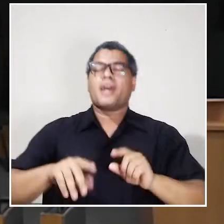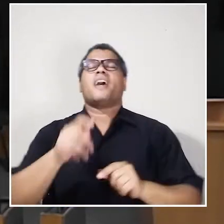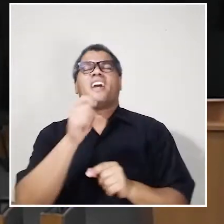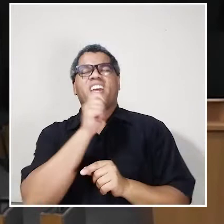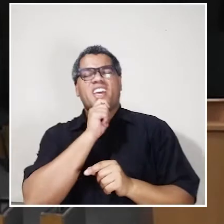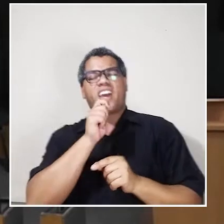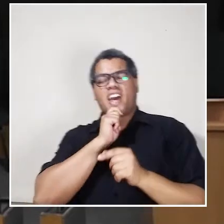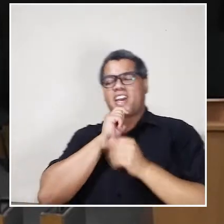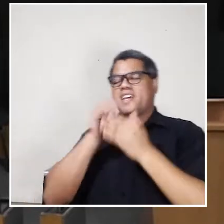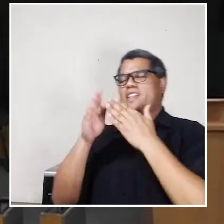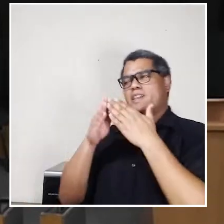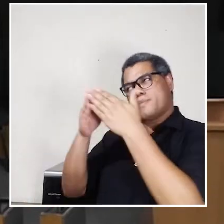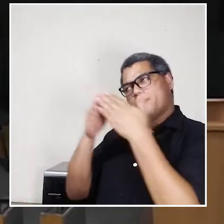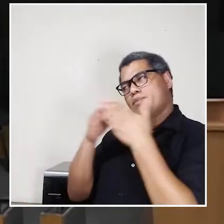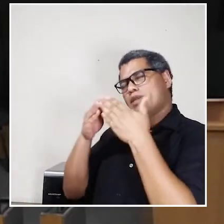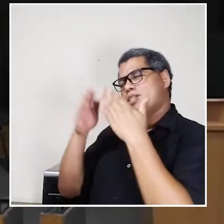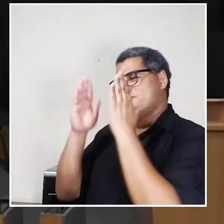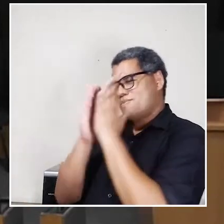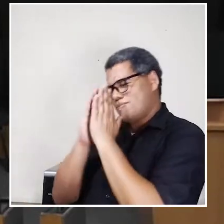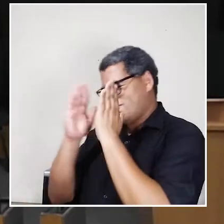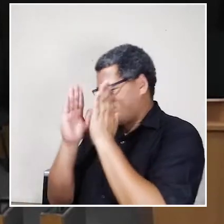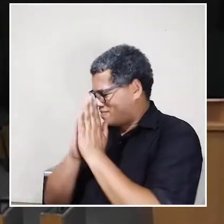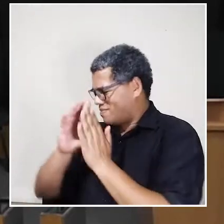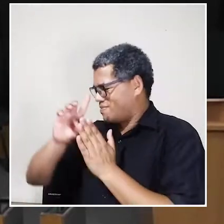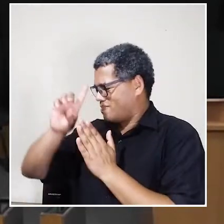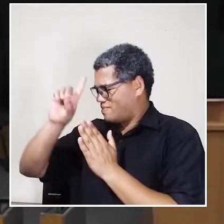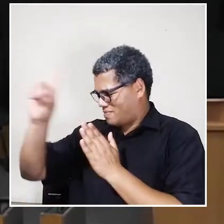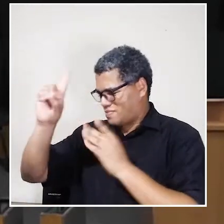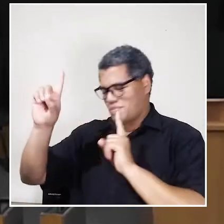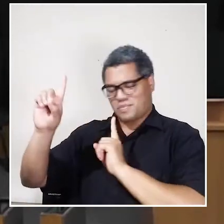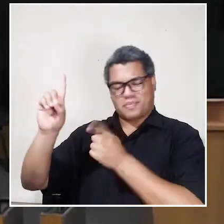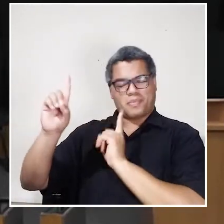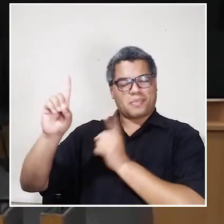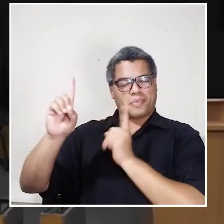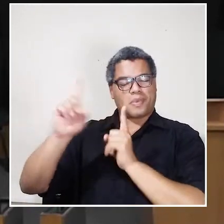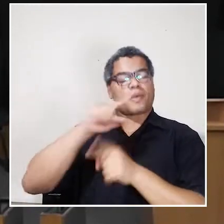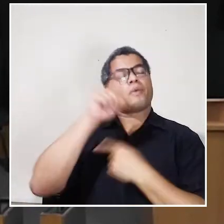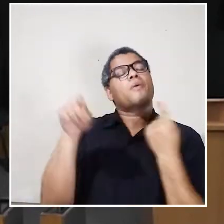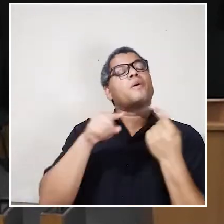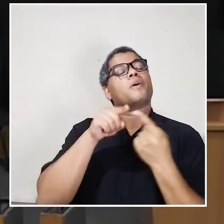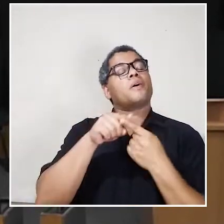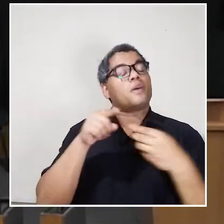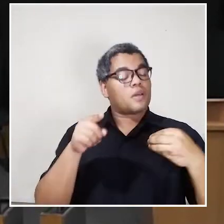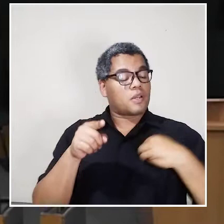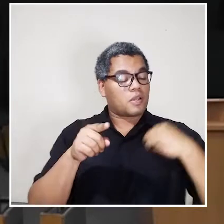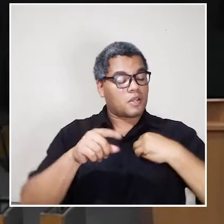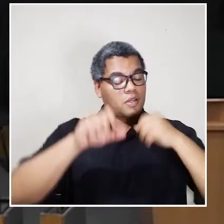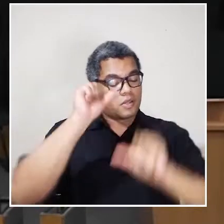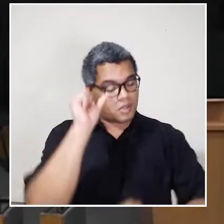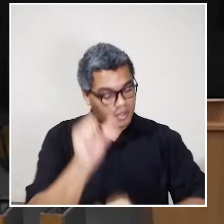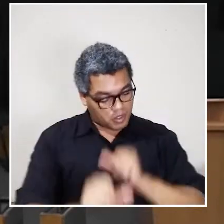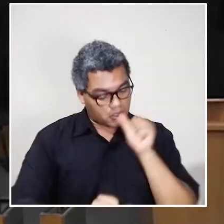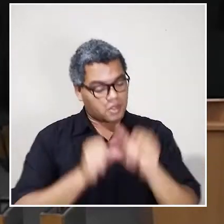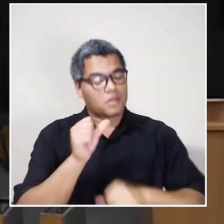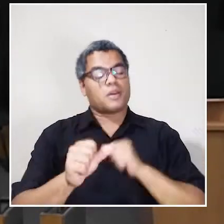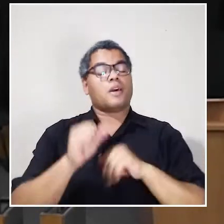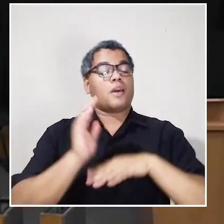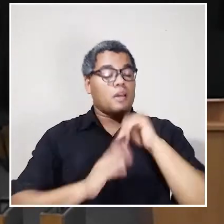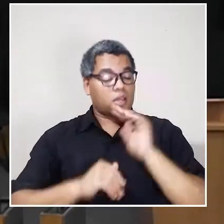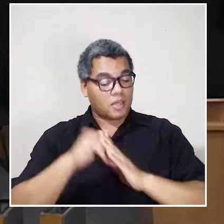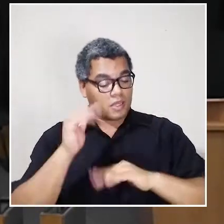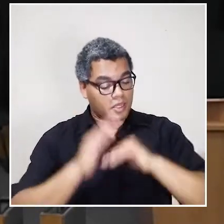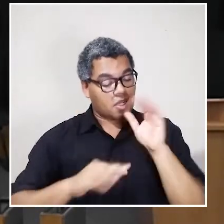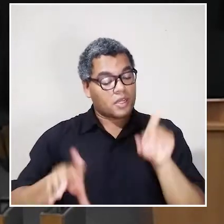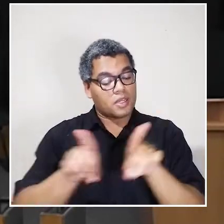temos implorado o favor do Senhor nosso Deus, para nos convertermos das nossas iniquidades e nos aplicarmos à